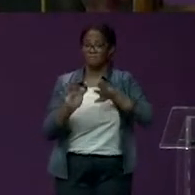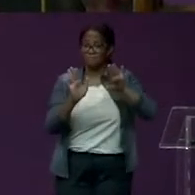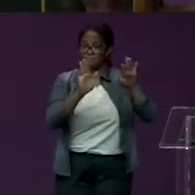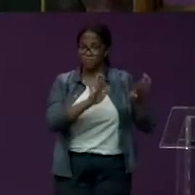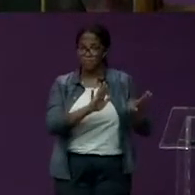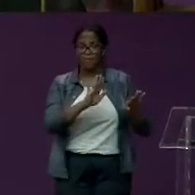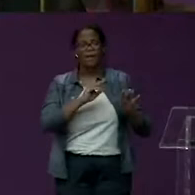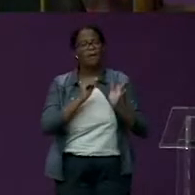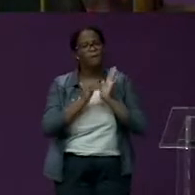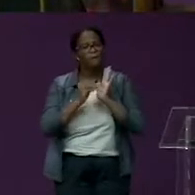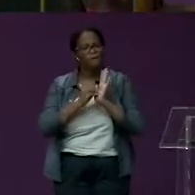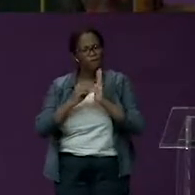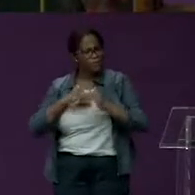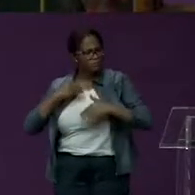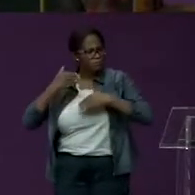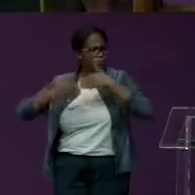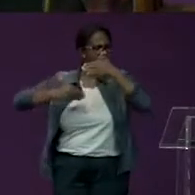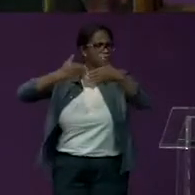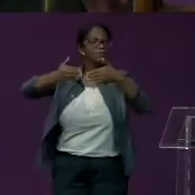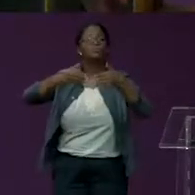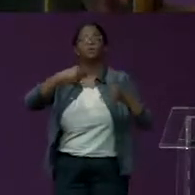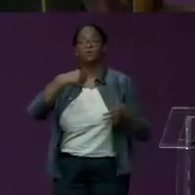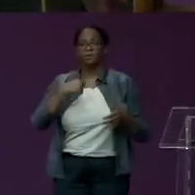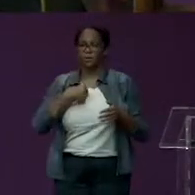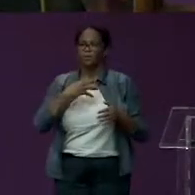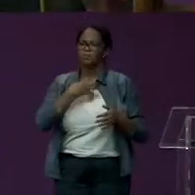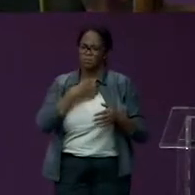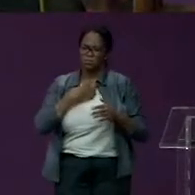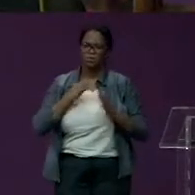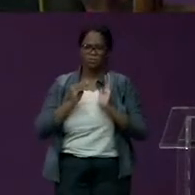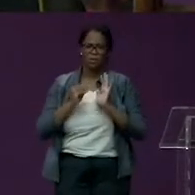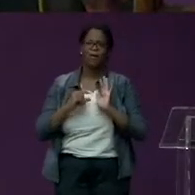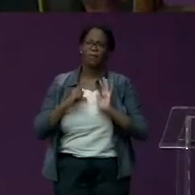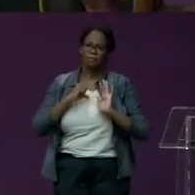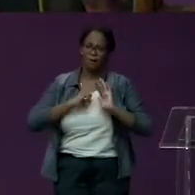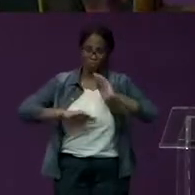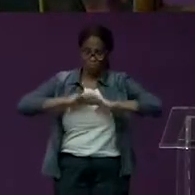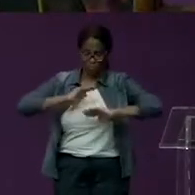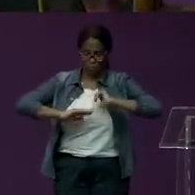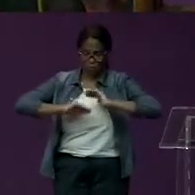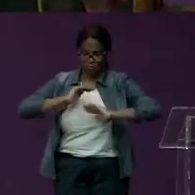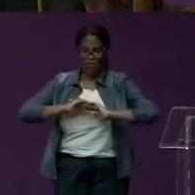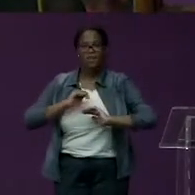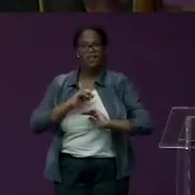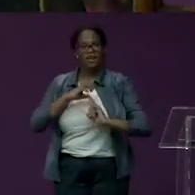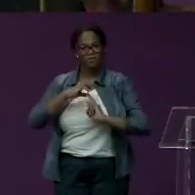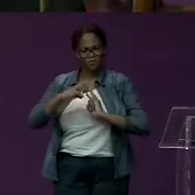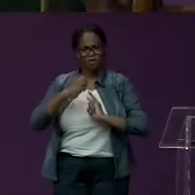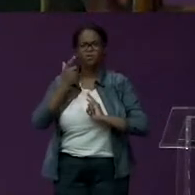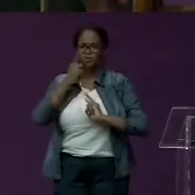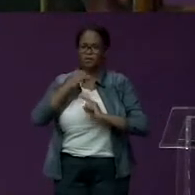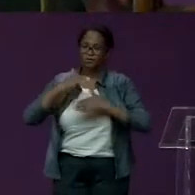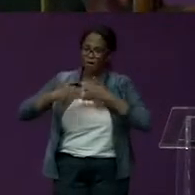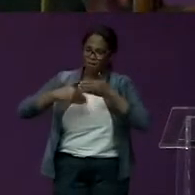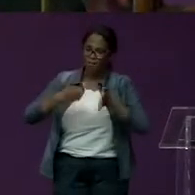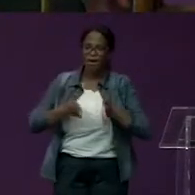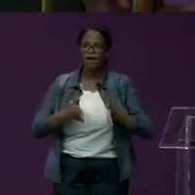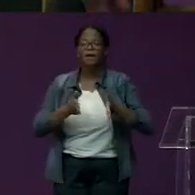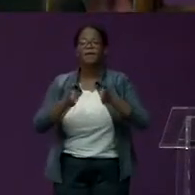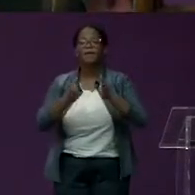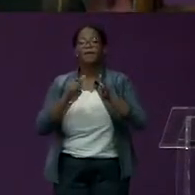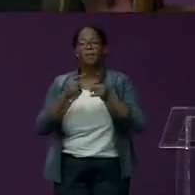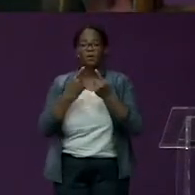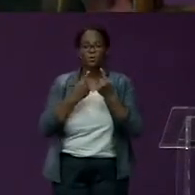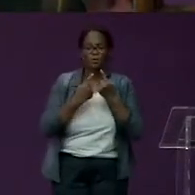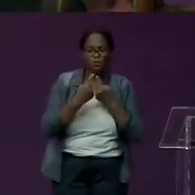que avançar muito, e há profissionais na Fiocruz, né, dedicados a isso, temos que avançar muito nesse caminho mais